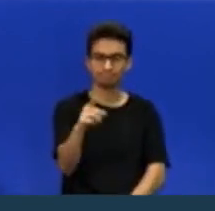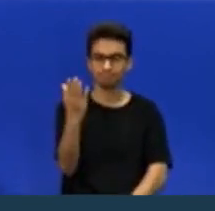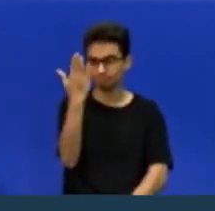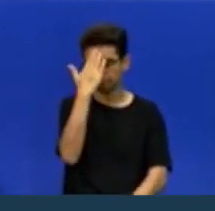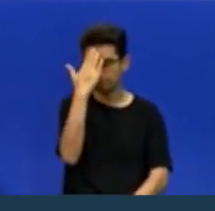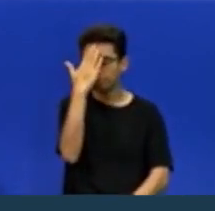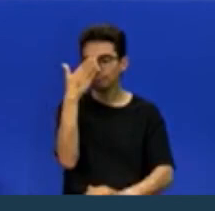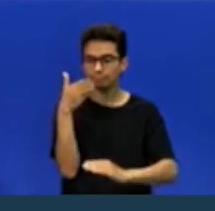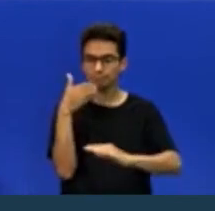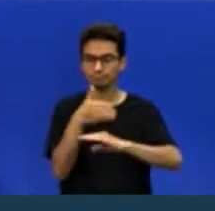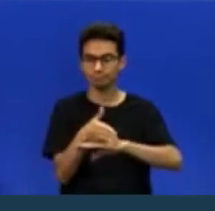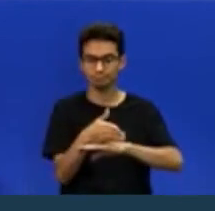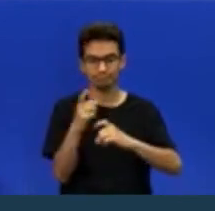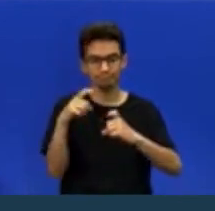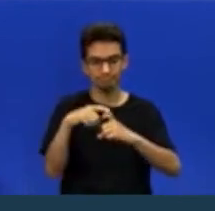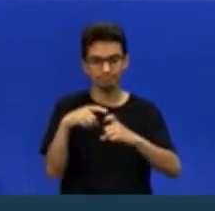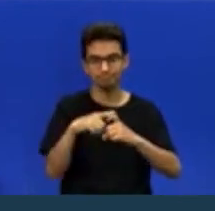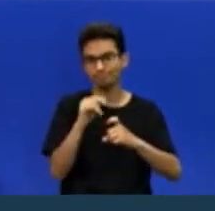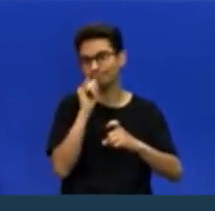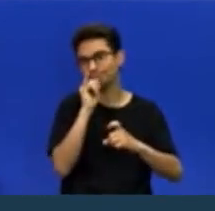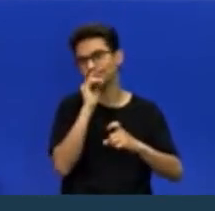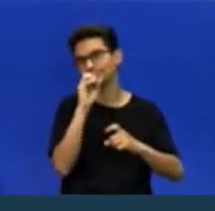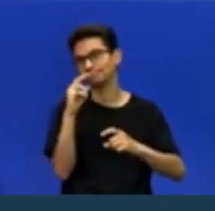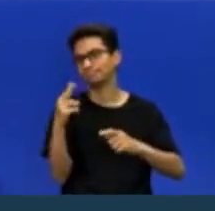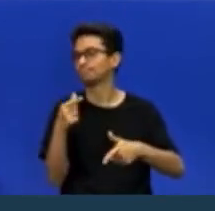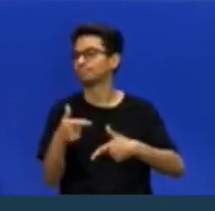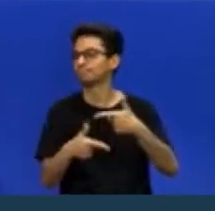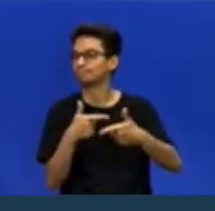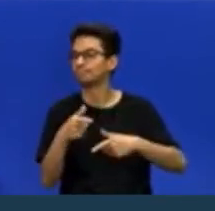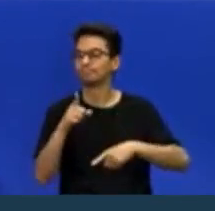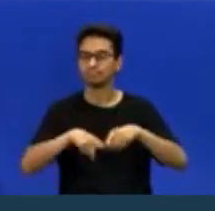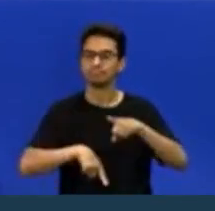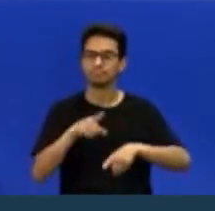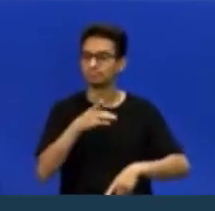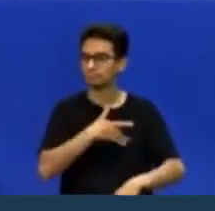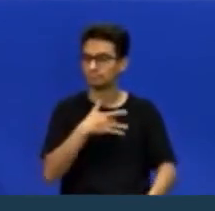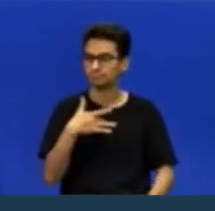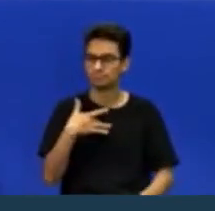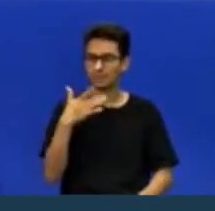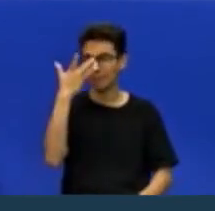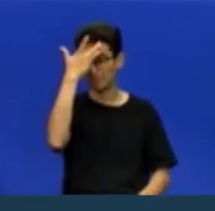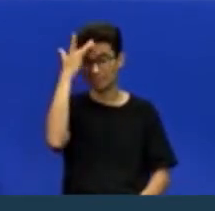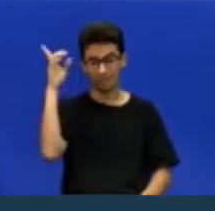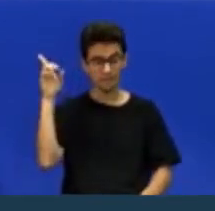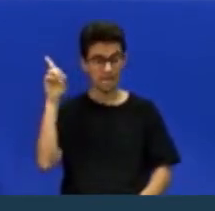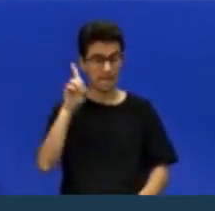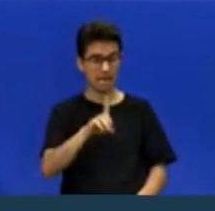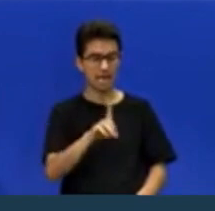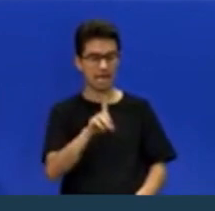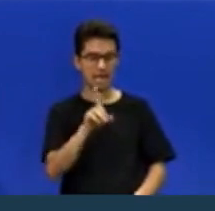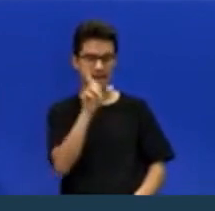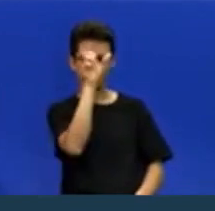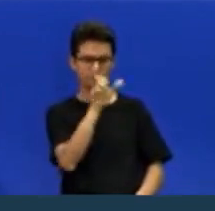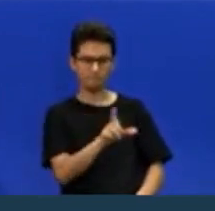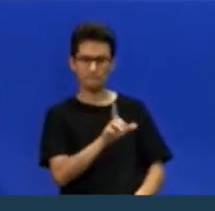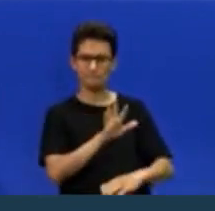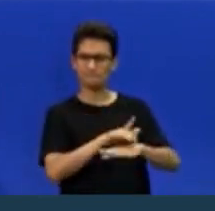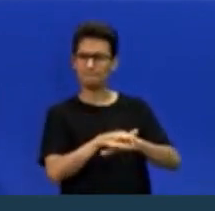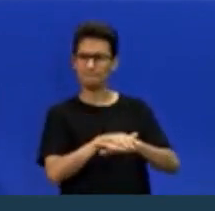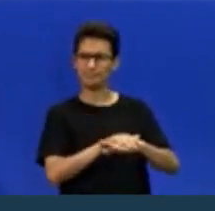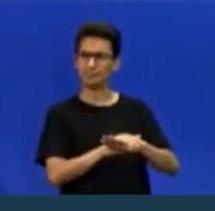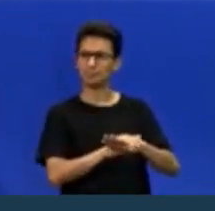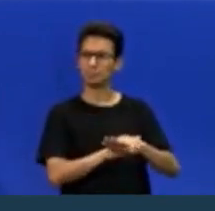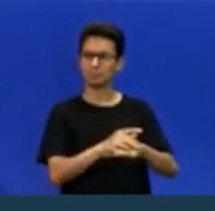vai a um médico, né, ou ela vai a um serviço de saúde, o indivíduo que está lá, ele não é só um indivíduo doente, um braço